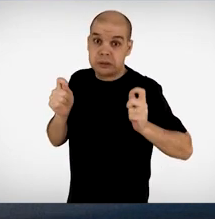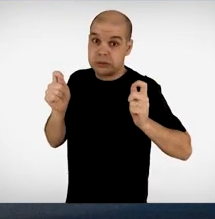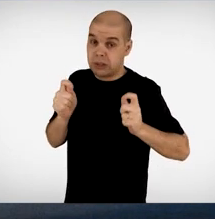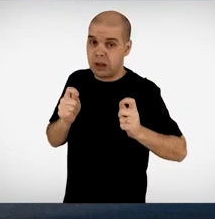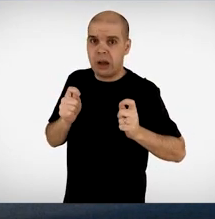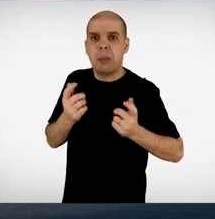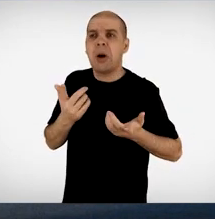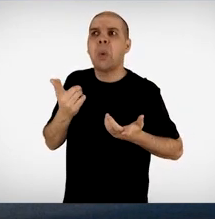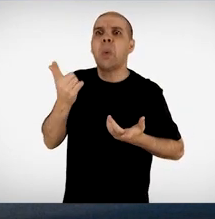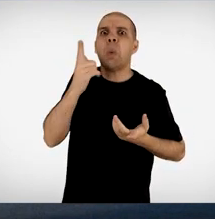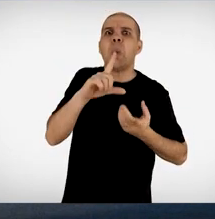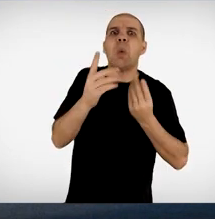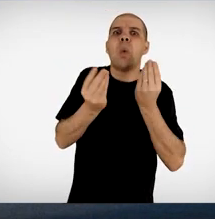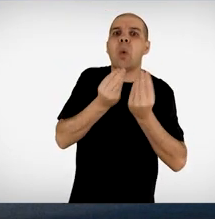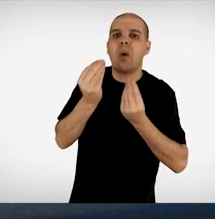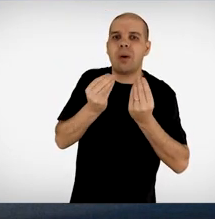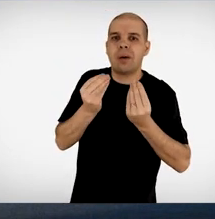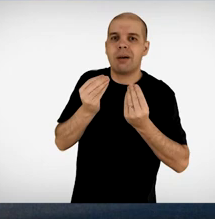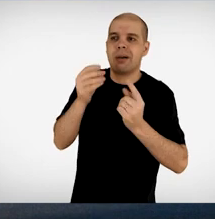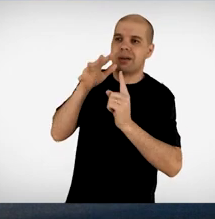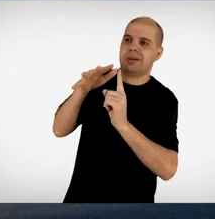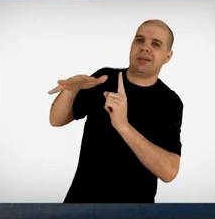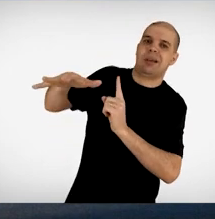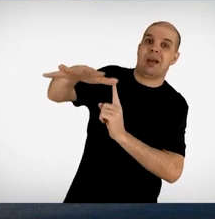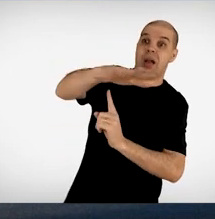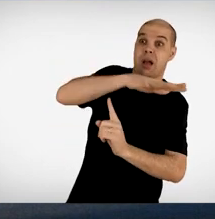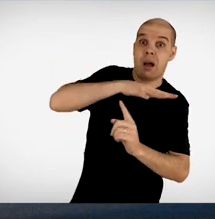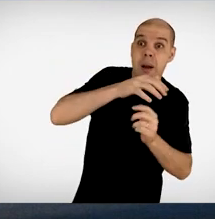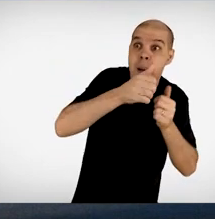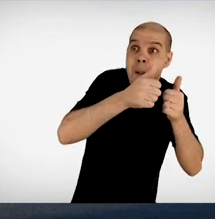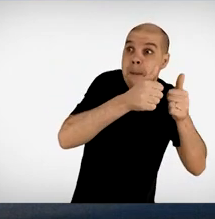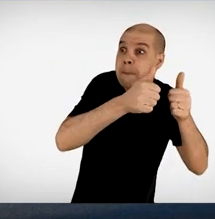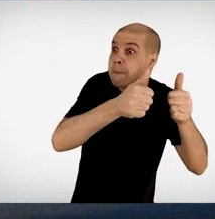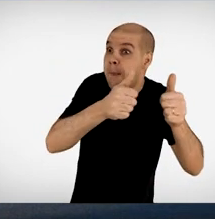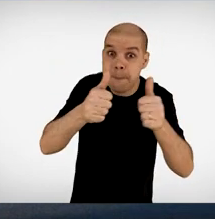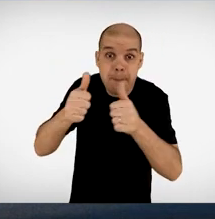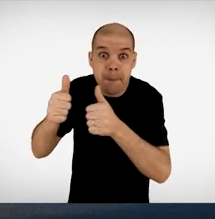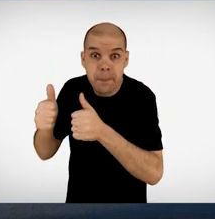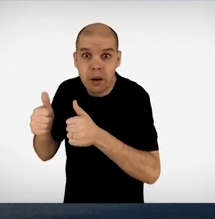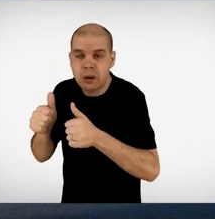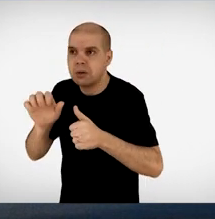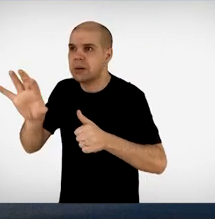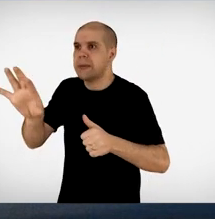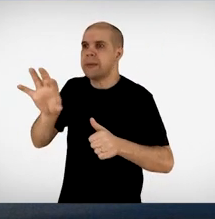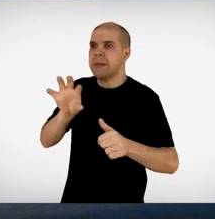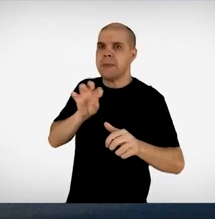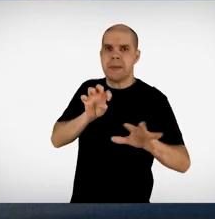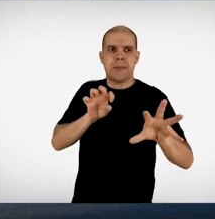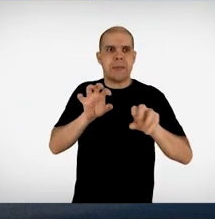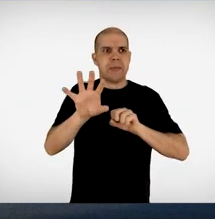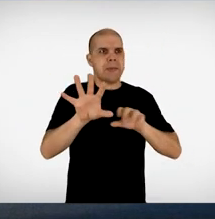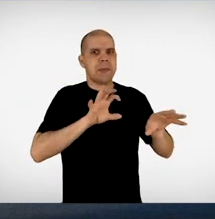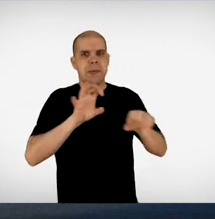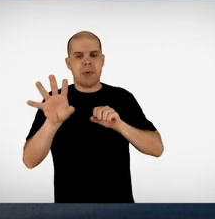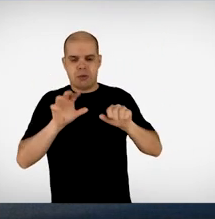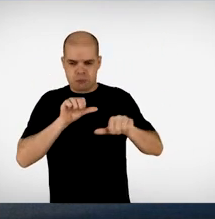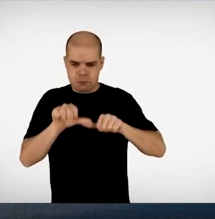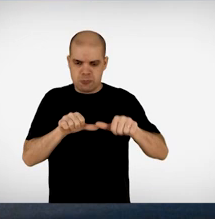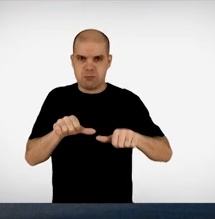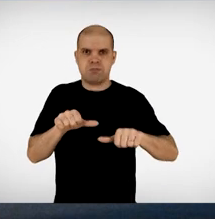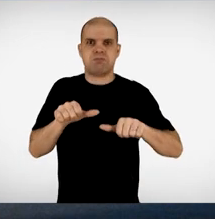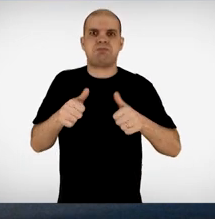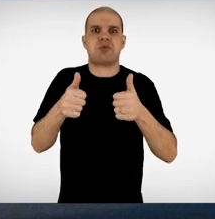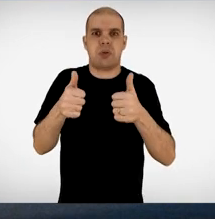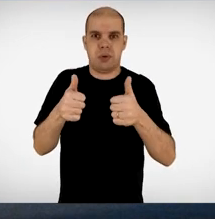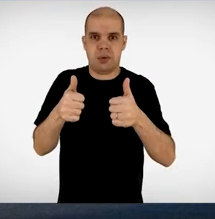é possível? Isso depende de um ambiente suficientemente bom. Para o Winnicott, um ambiente suficientemente bom, no início, é a relação